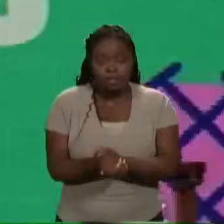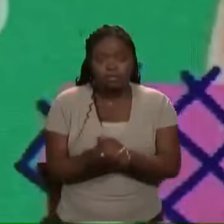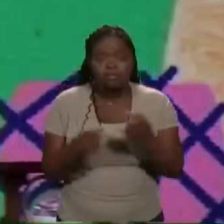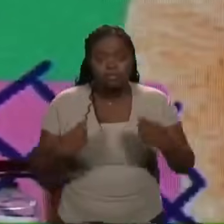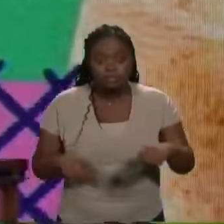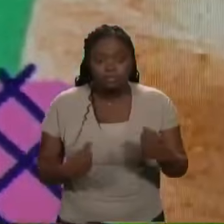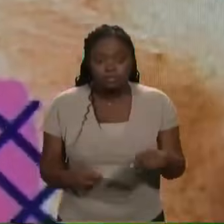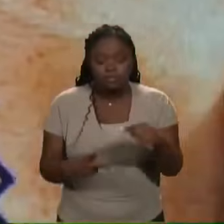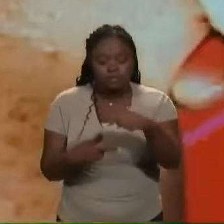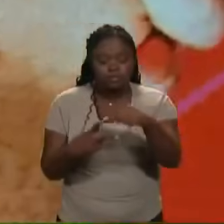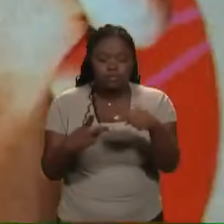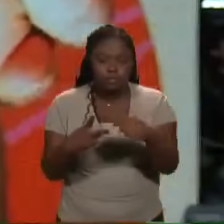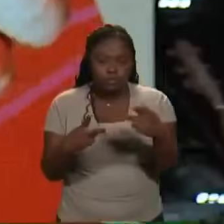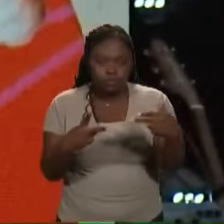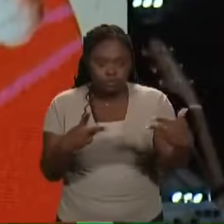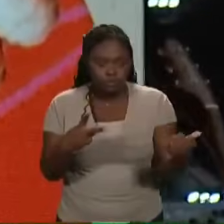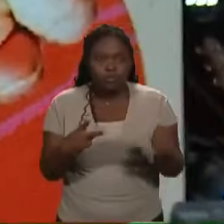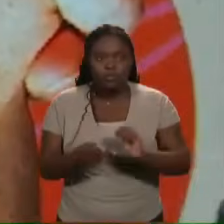não tiver essas duas coisas aqui não.